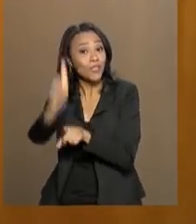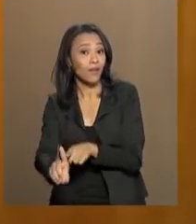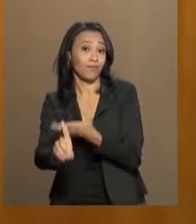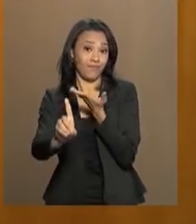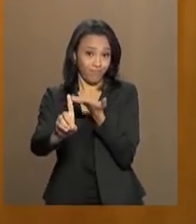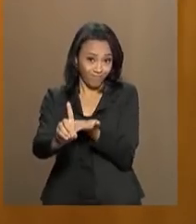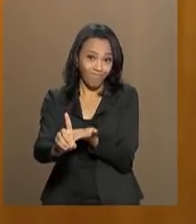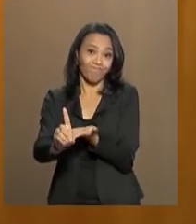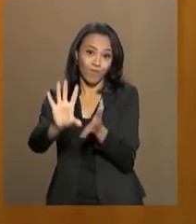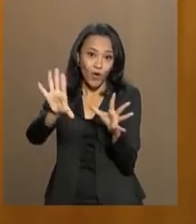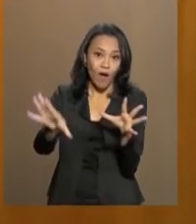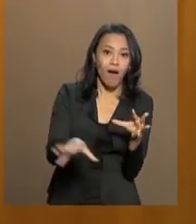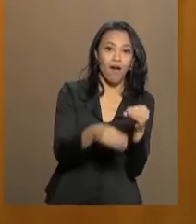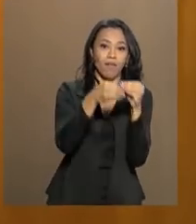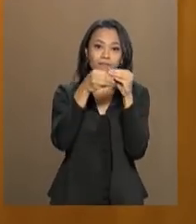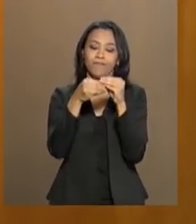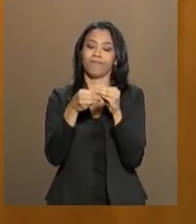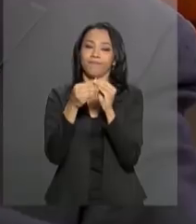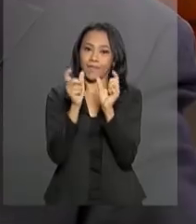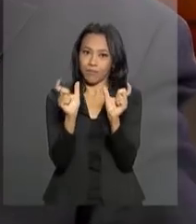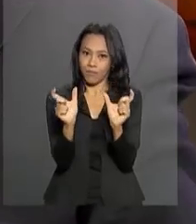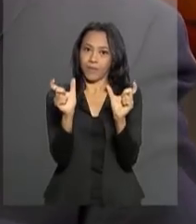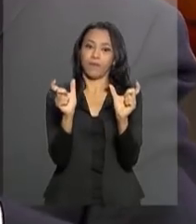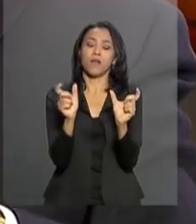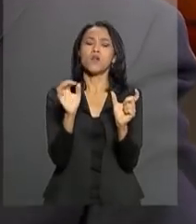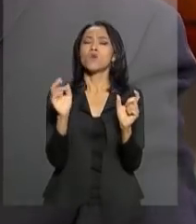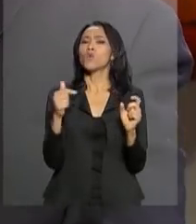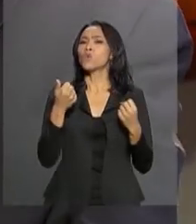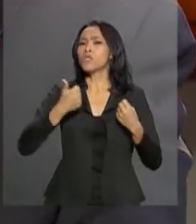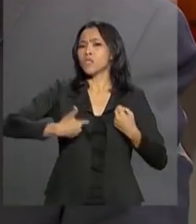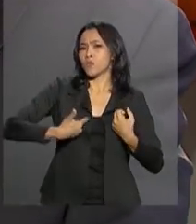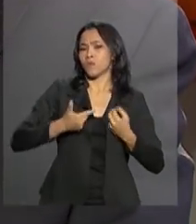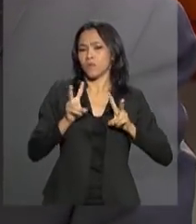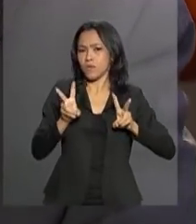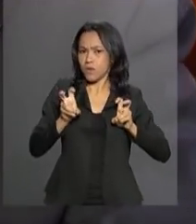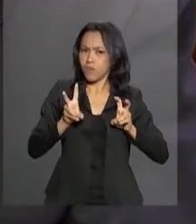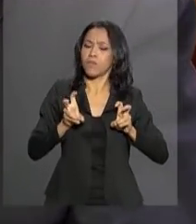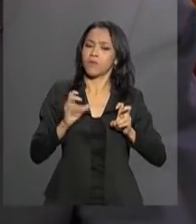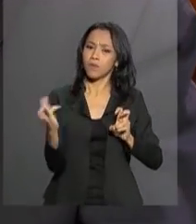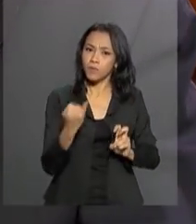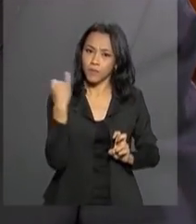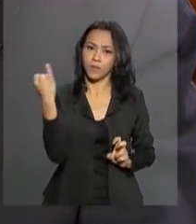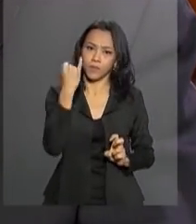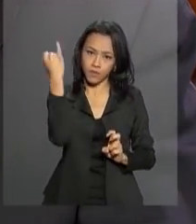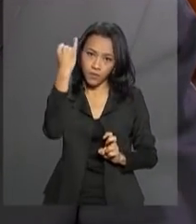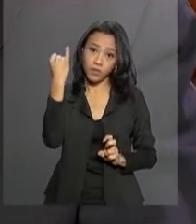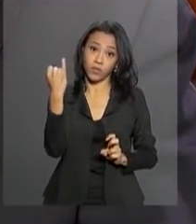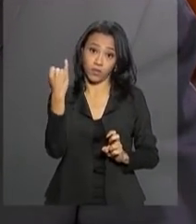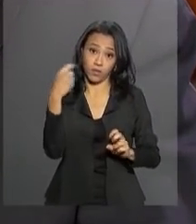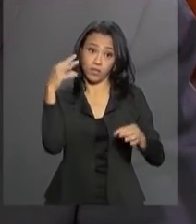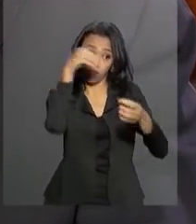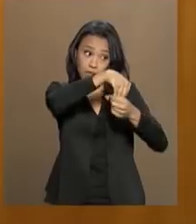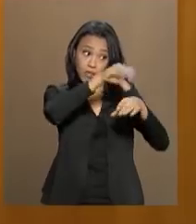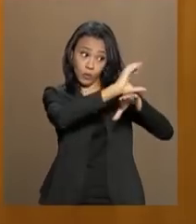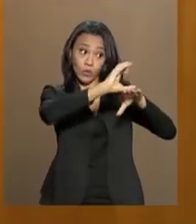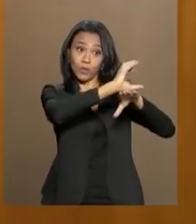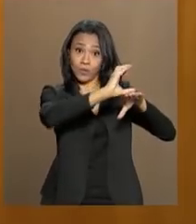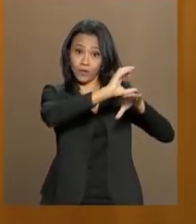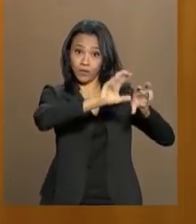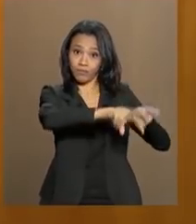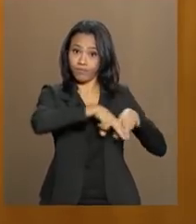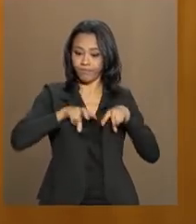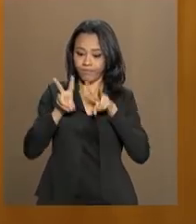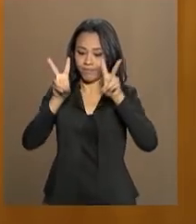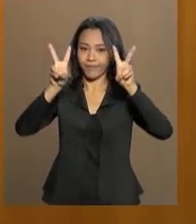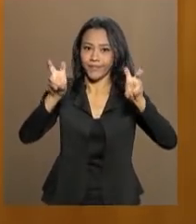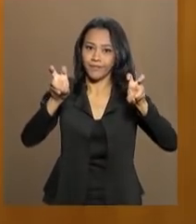Estado democrático de direito. Esse foi o primeiro tema. O segundo tema importante que a Constituição trouxe, daí a ideia